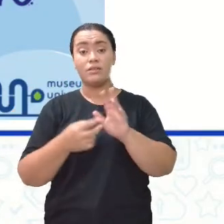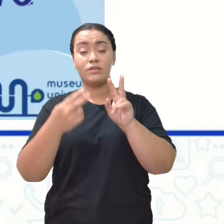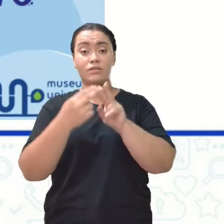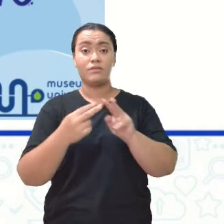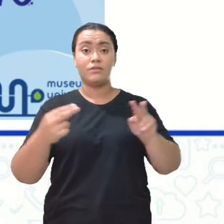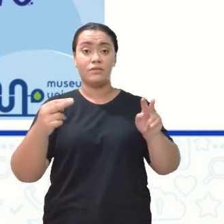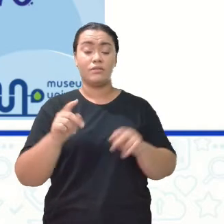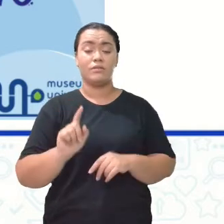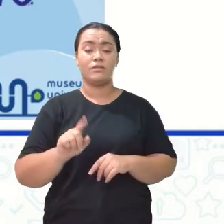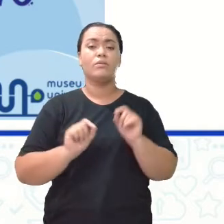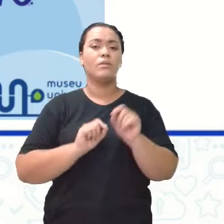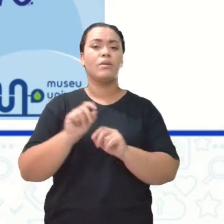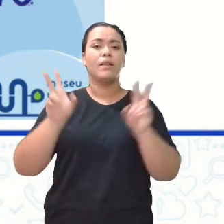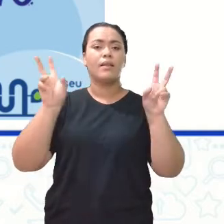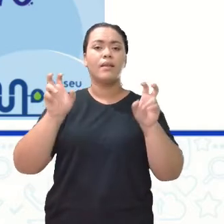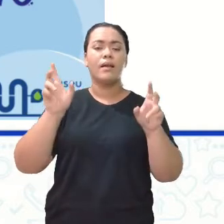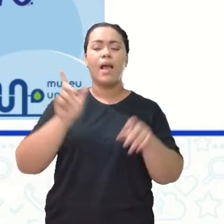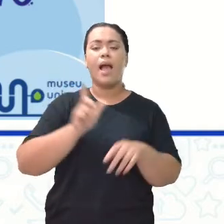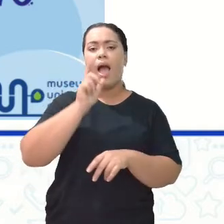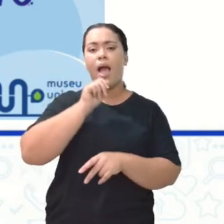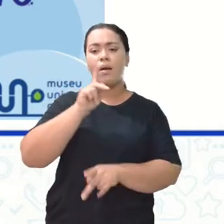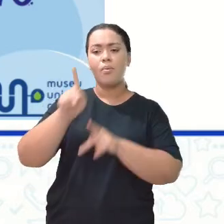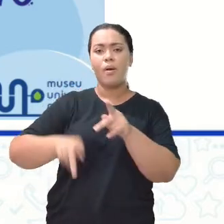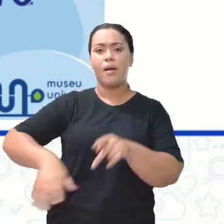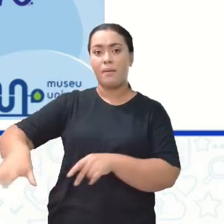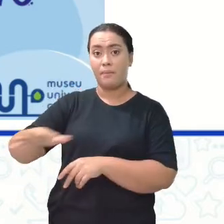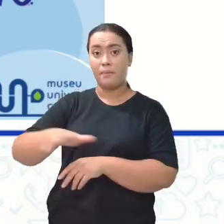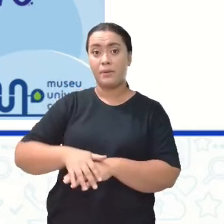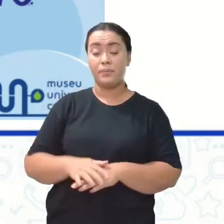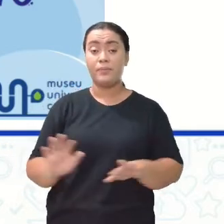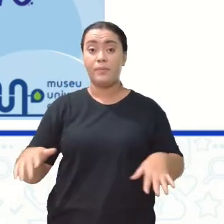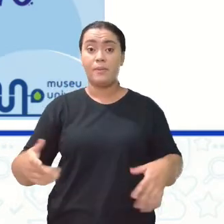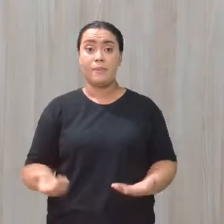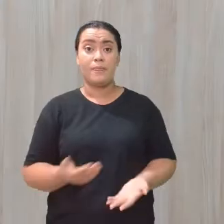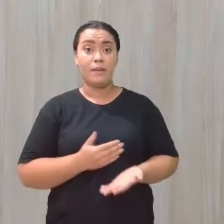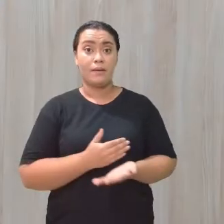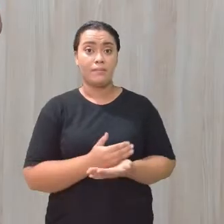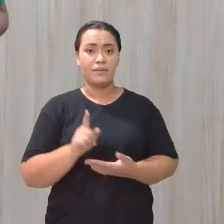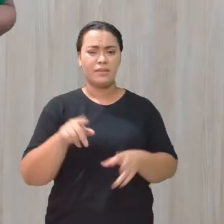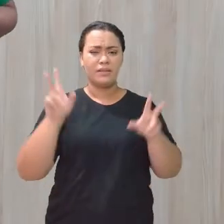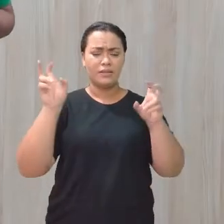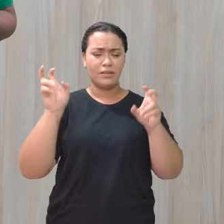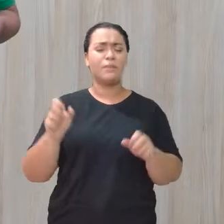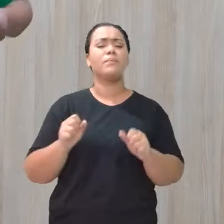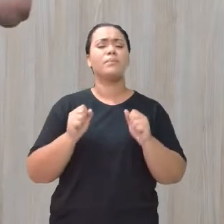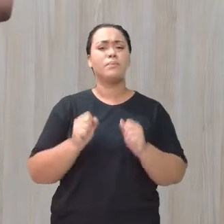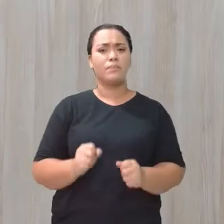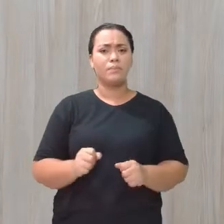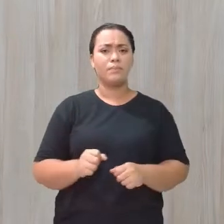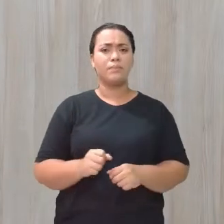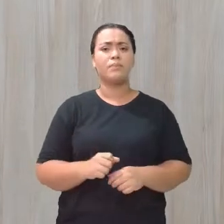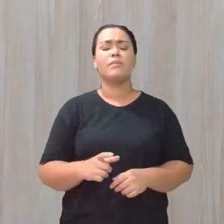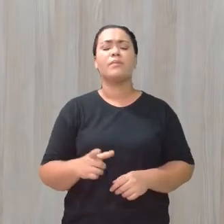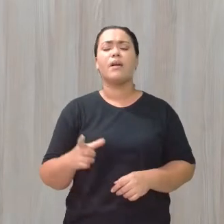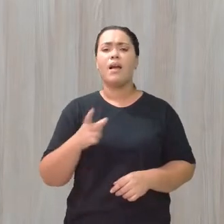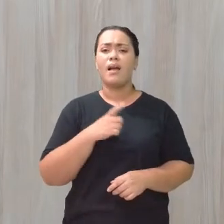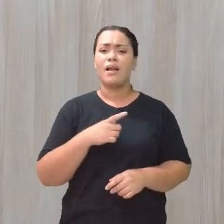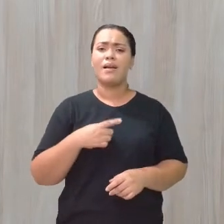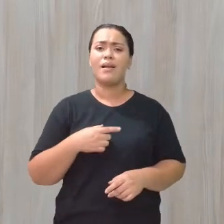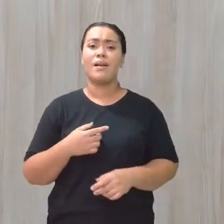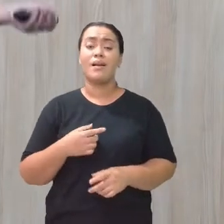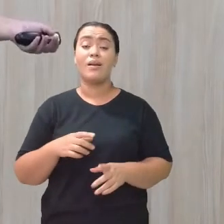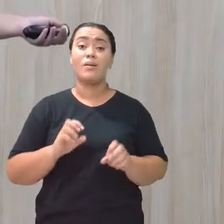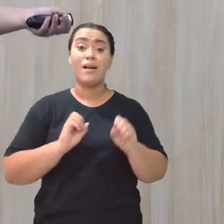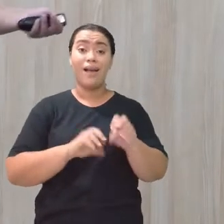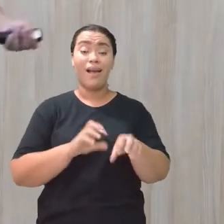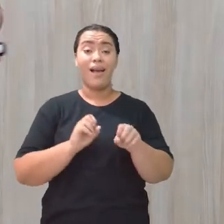chama Água na Boca do Povo e eu quero até chamar a atenção que a partir desse título a gente poderia trabalhar em uma aula a